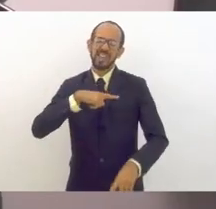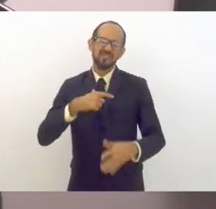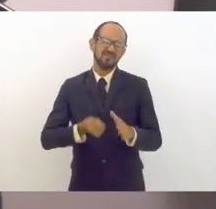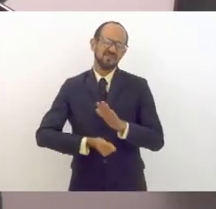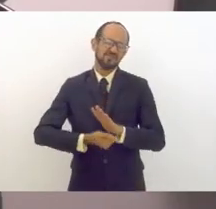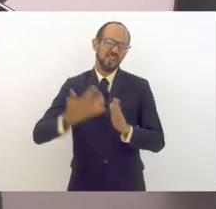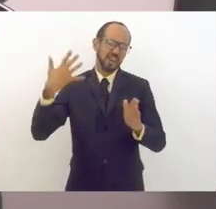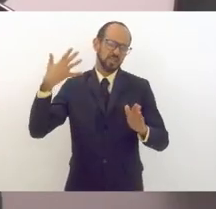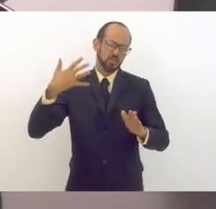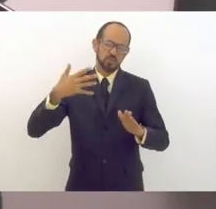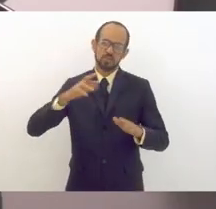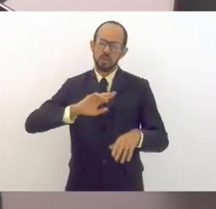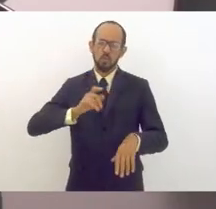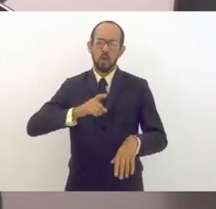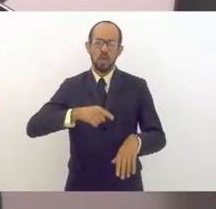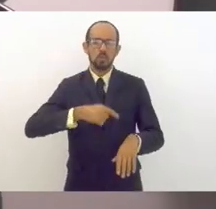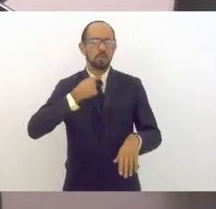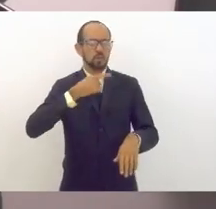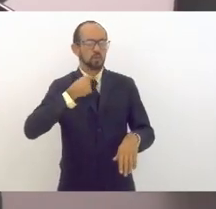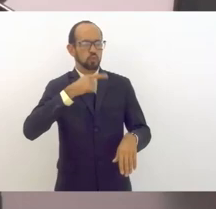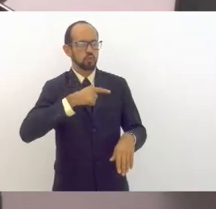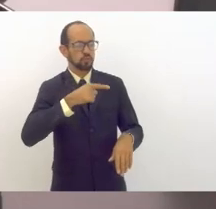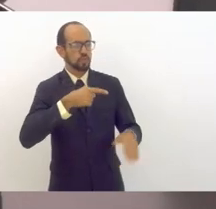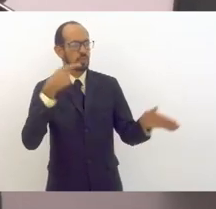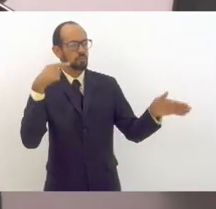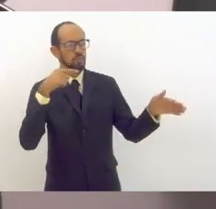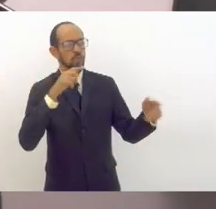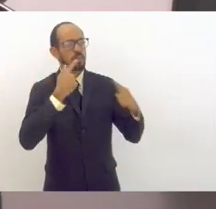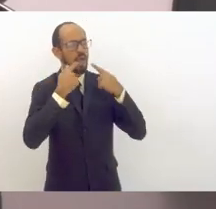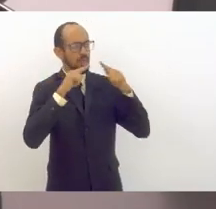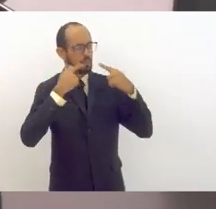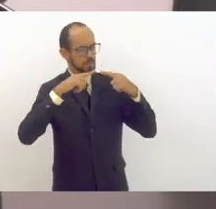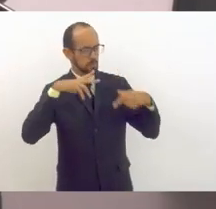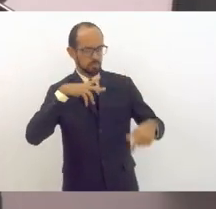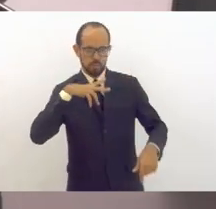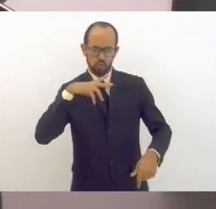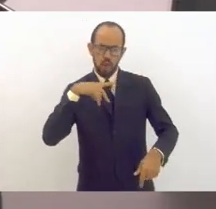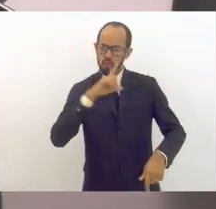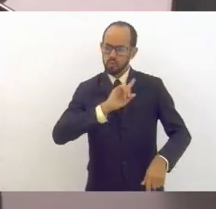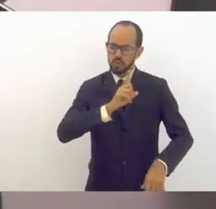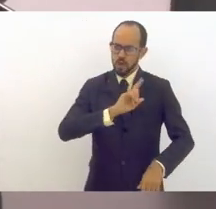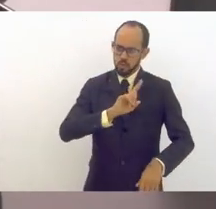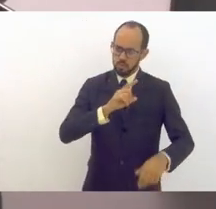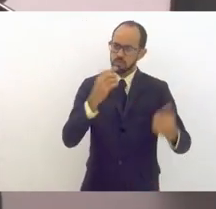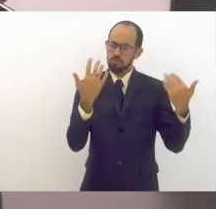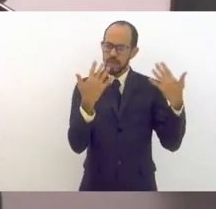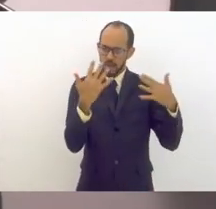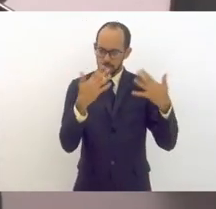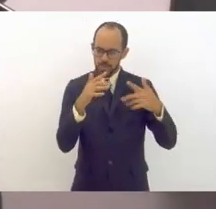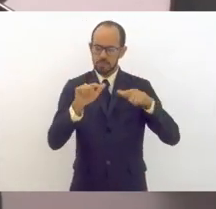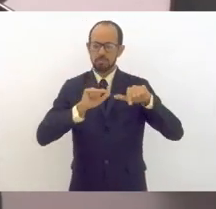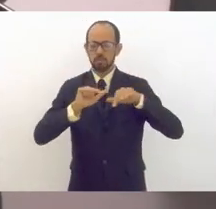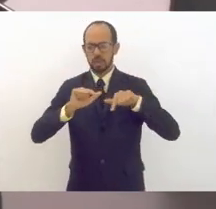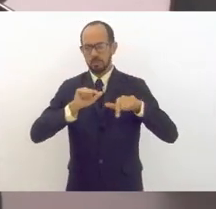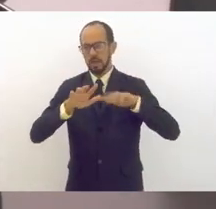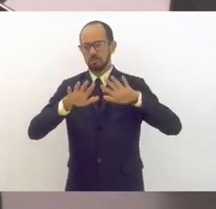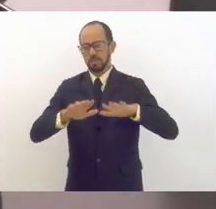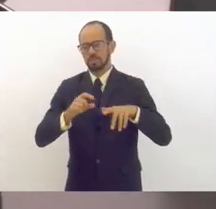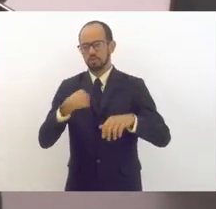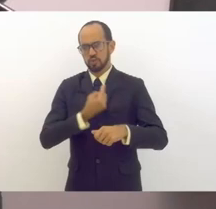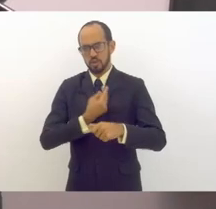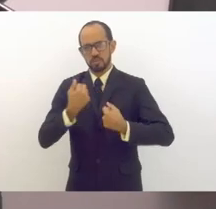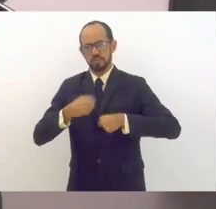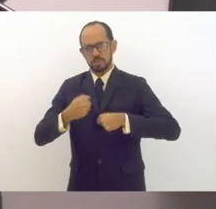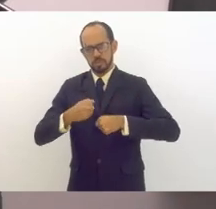crítica pessoal ao trabalho de vocês, pelo contrário, parabenizo-os, mas a gente precisa